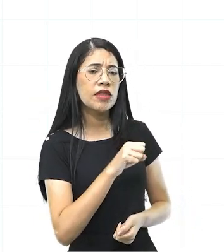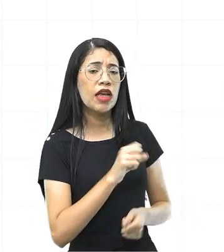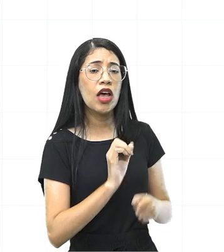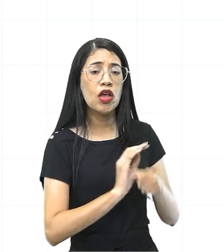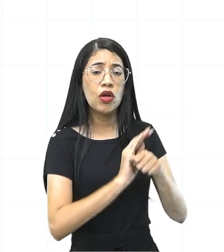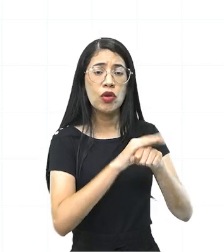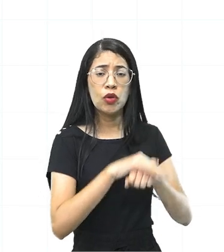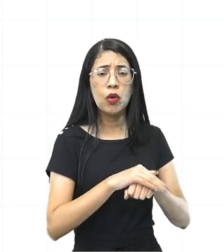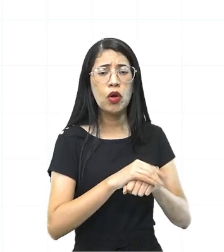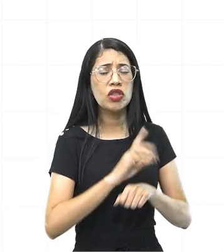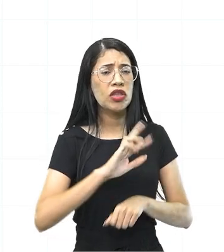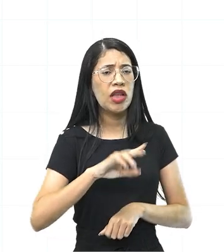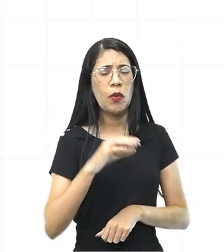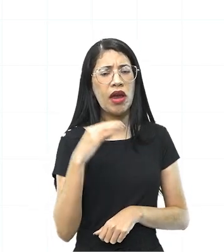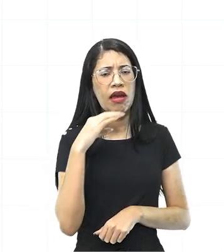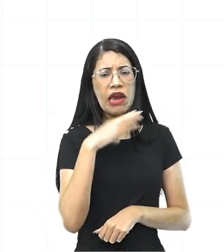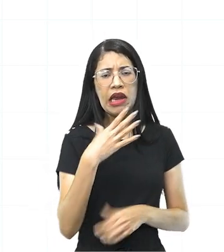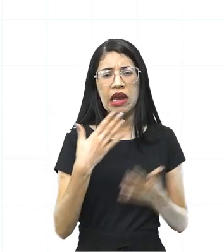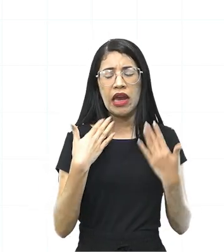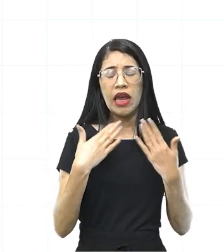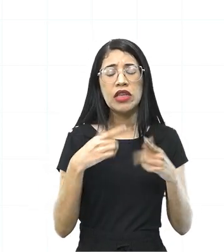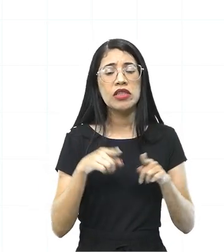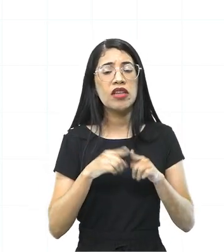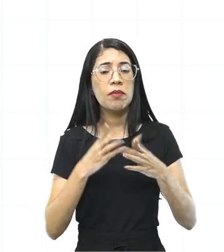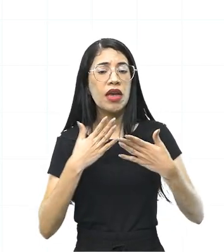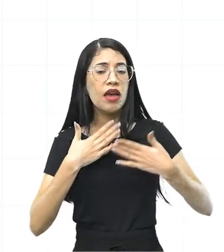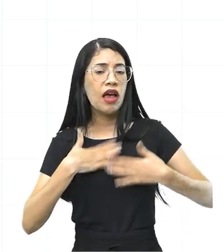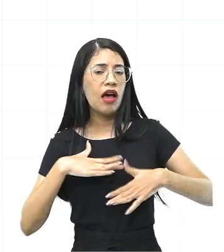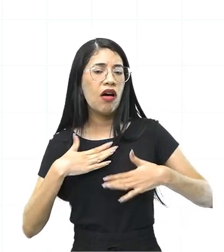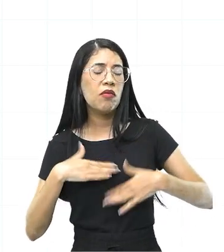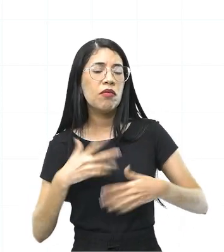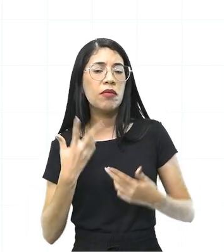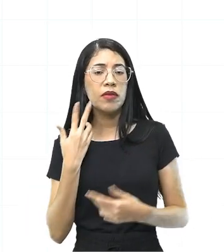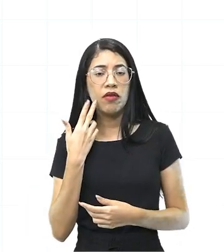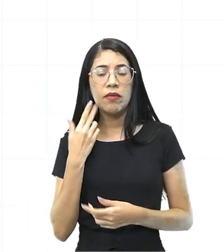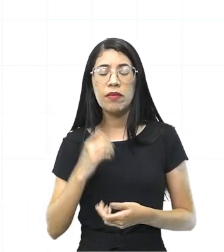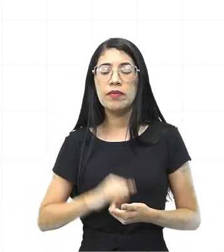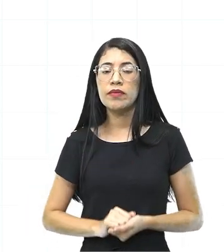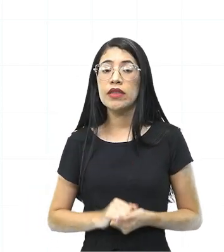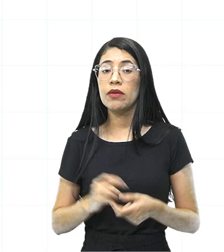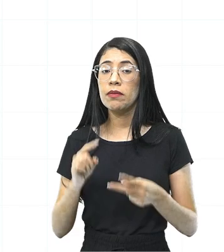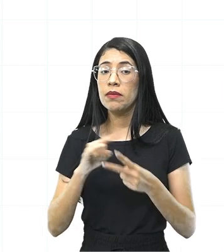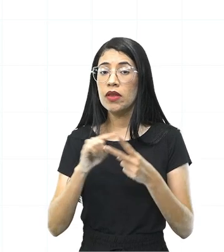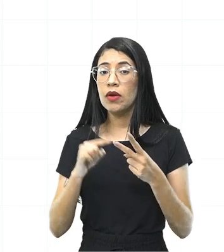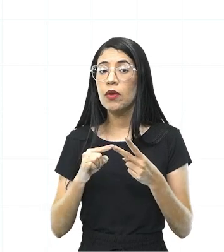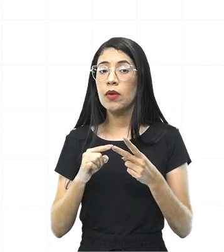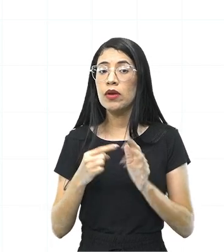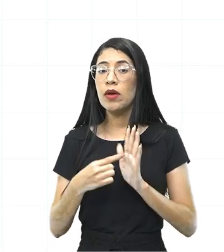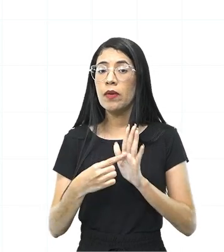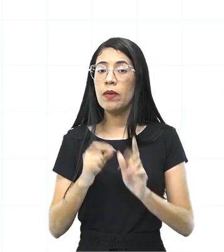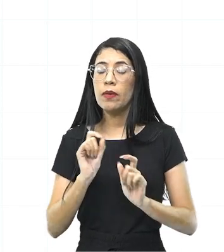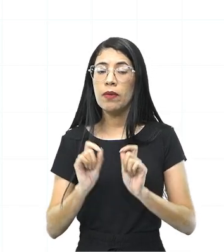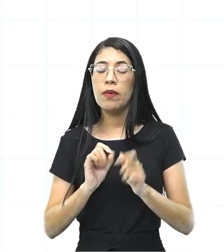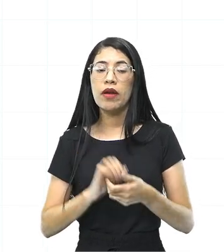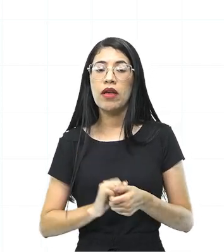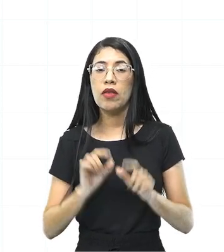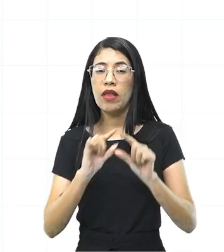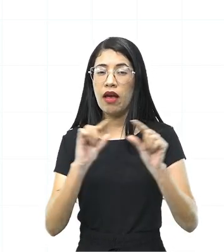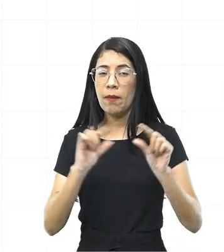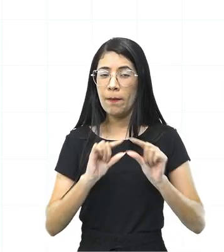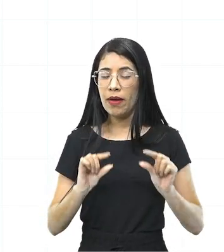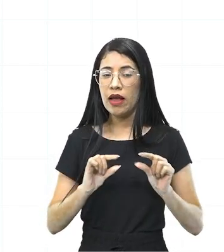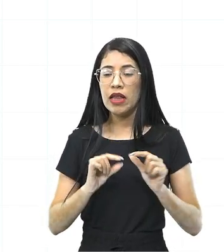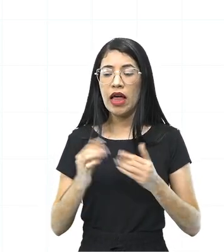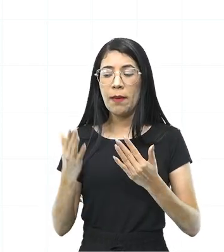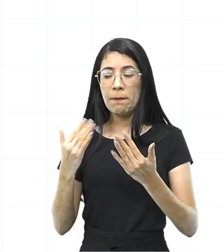a noite não é tão quente e é mais tranquilo. Vejam que eu tenho dois elementos destacados aí, né? Uma conversa entre